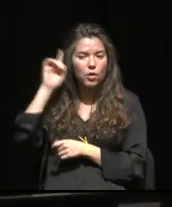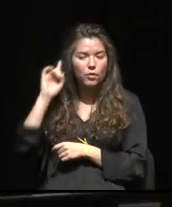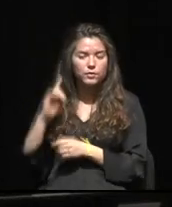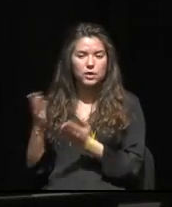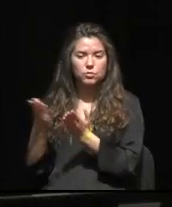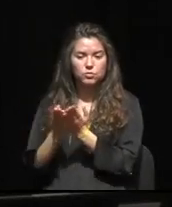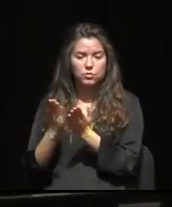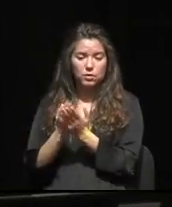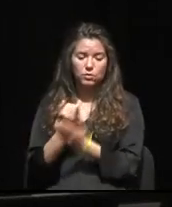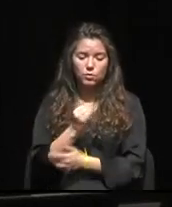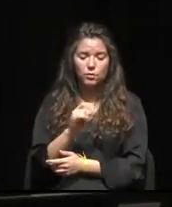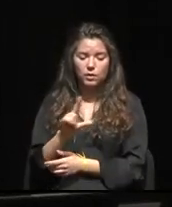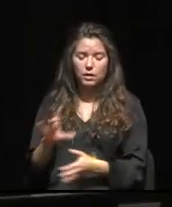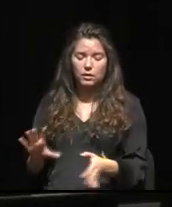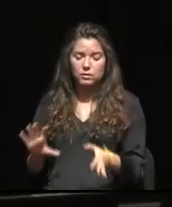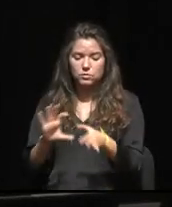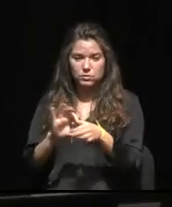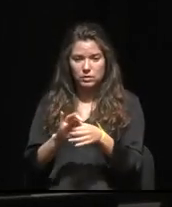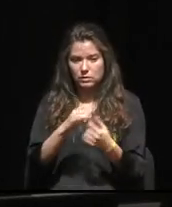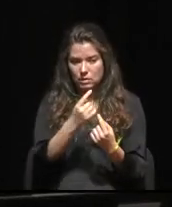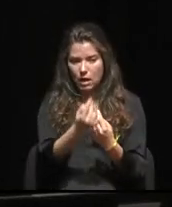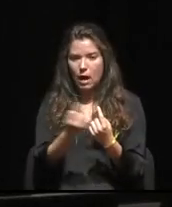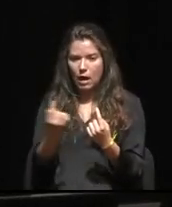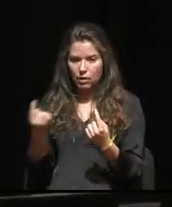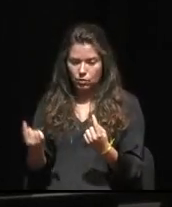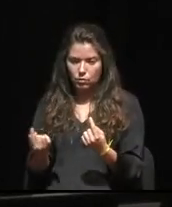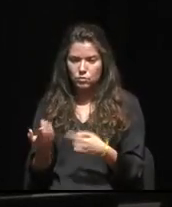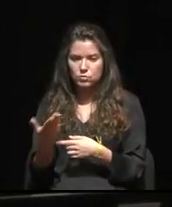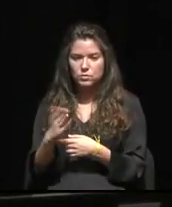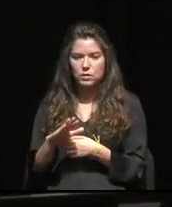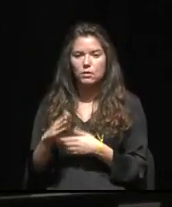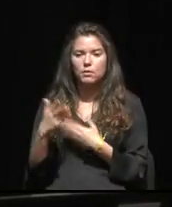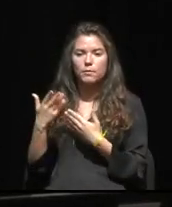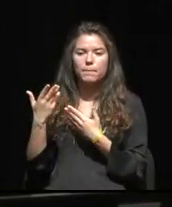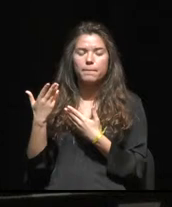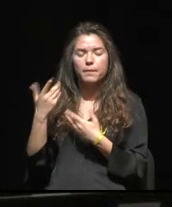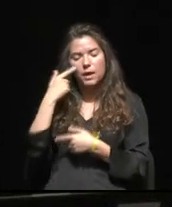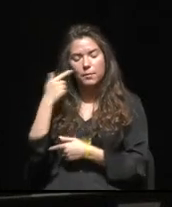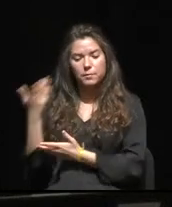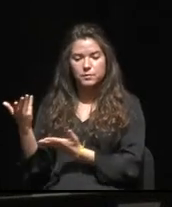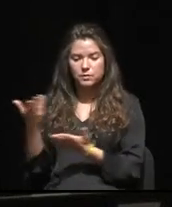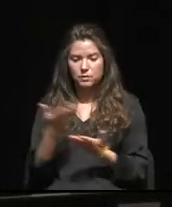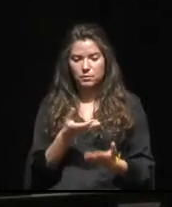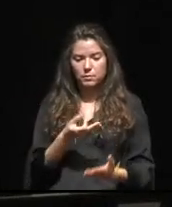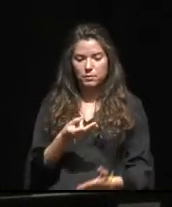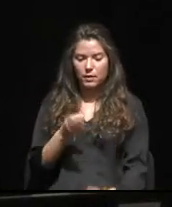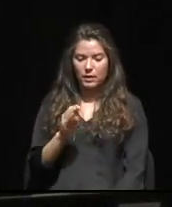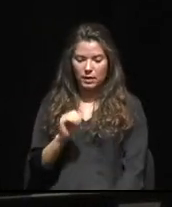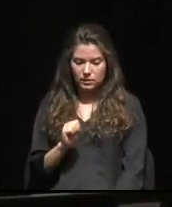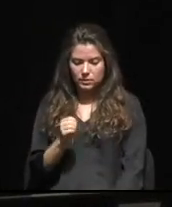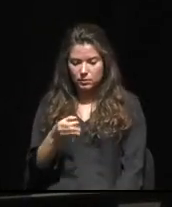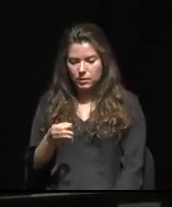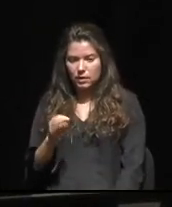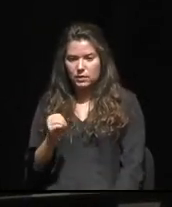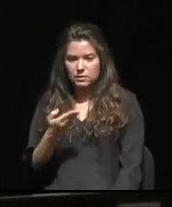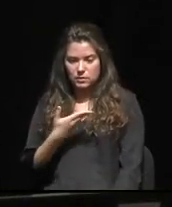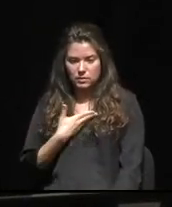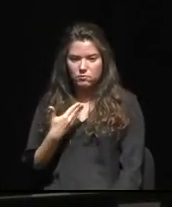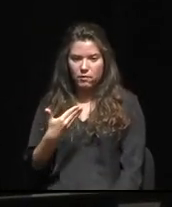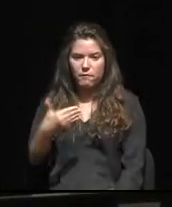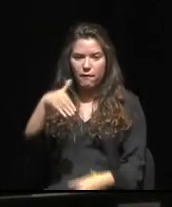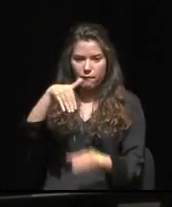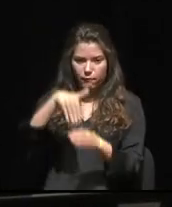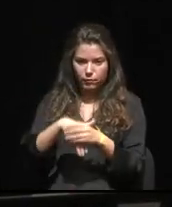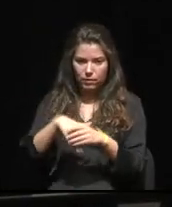a iniciativa Liberal associa-se a alguns deles nomeadamente aos votos apresentados pelo PS e pelo PSD que votaremos